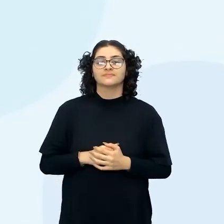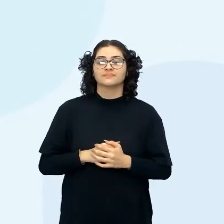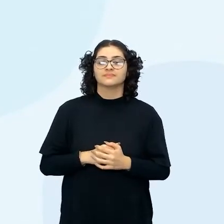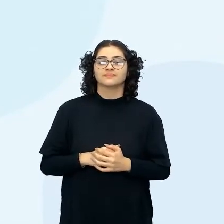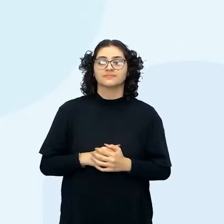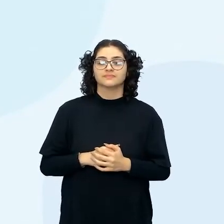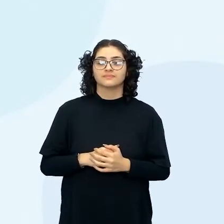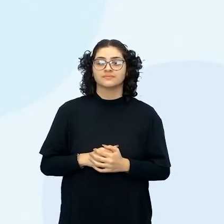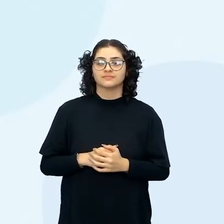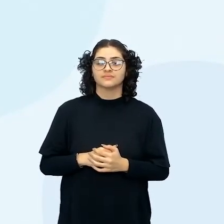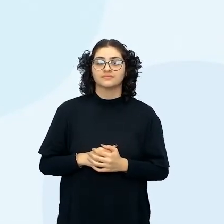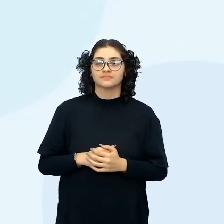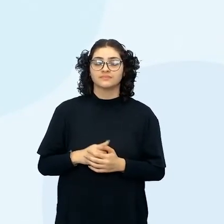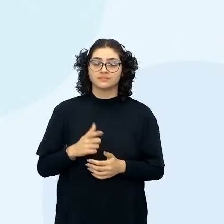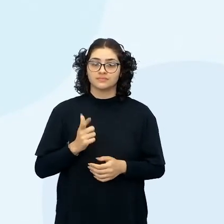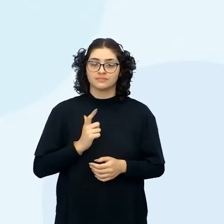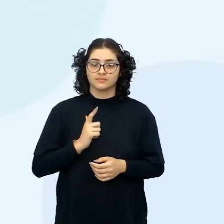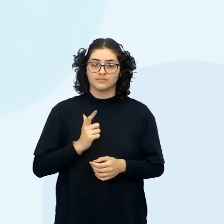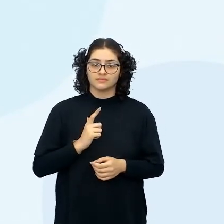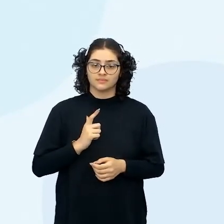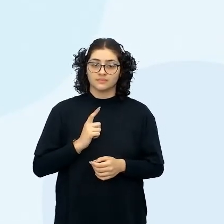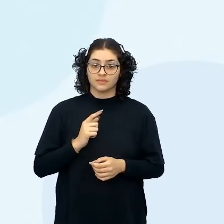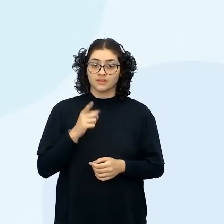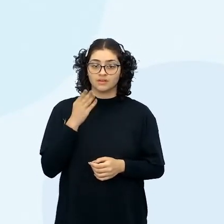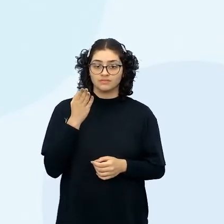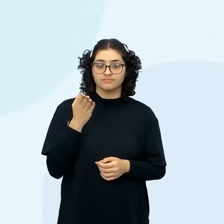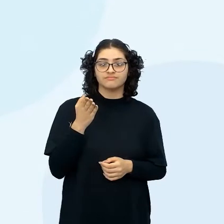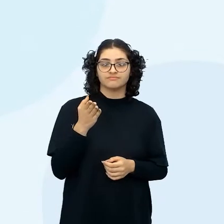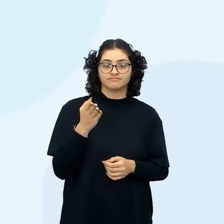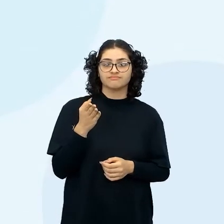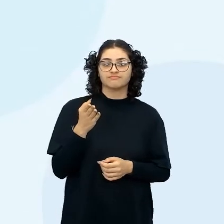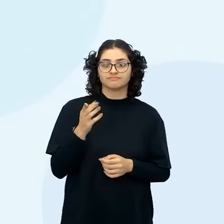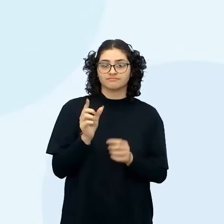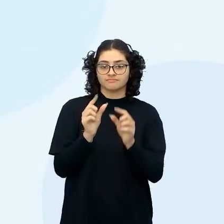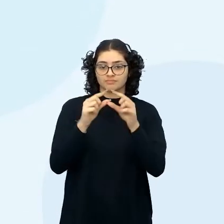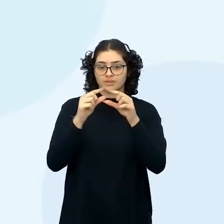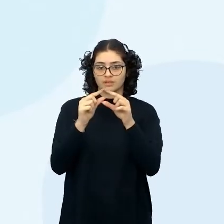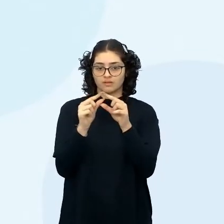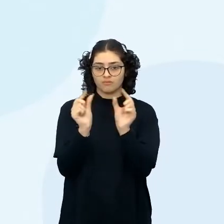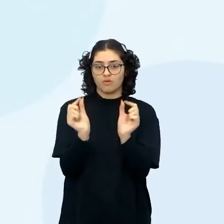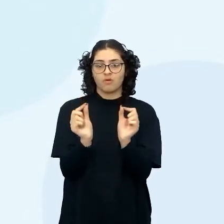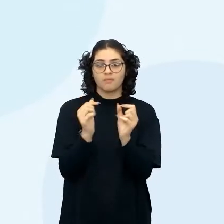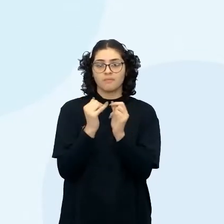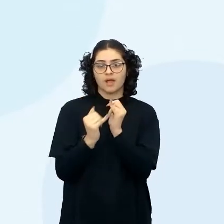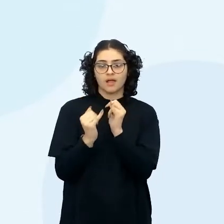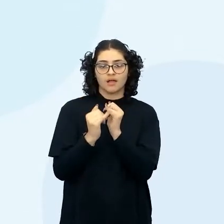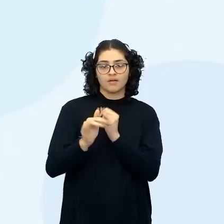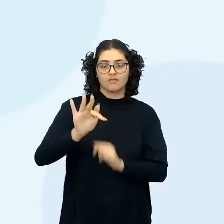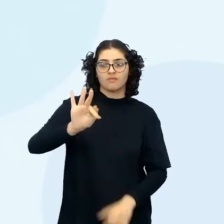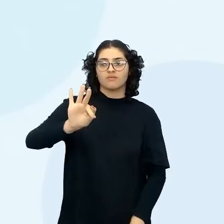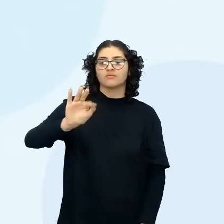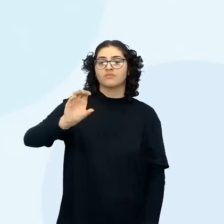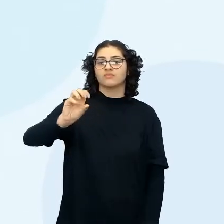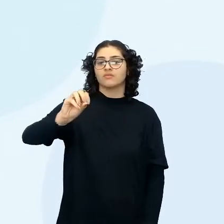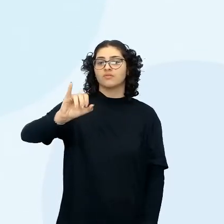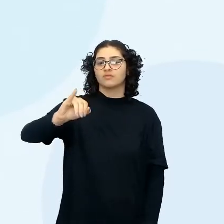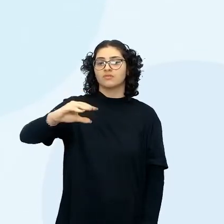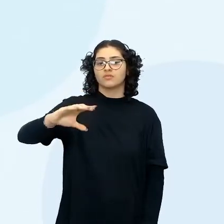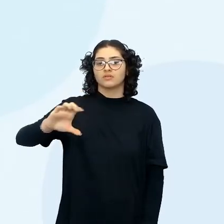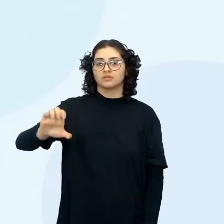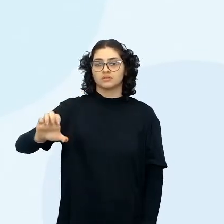tenho a hemácia, nesse caso, com o formato de foice. Esse tipo de hemácia, quando